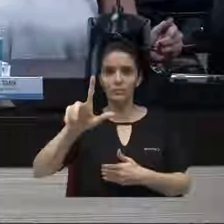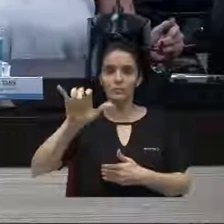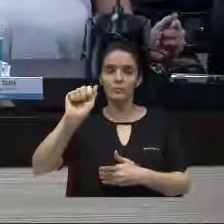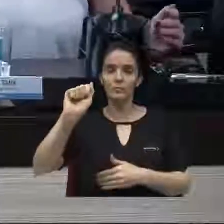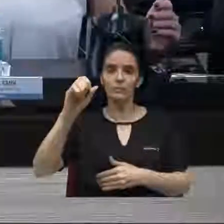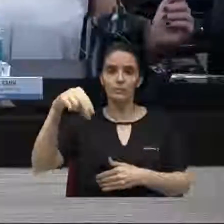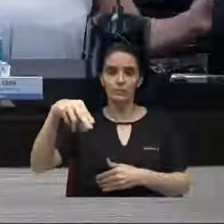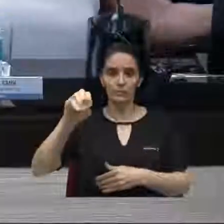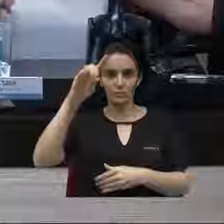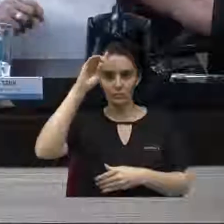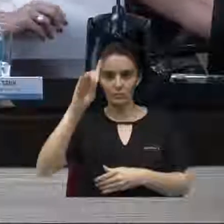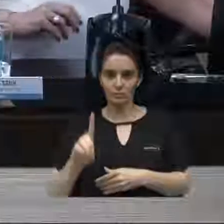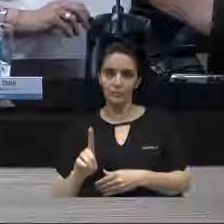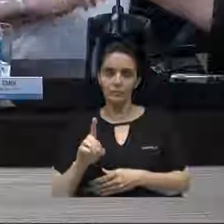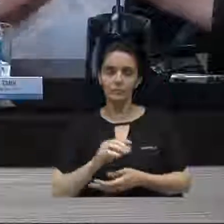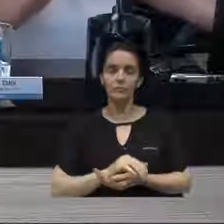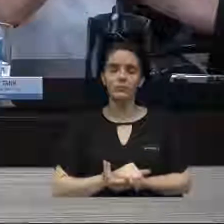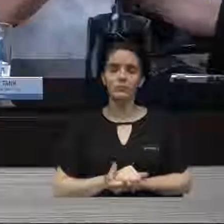licenciamento.